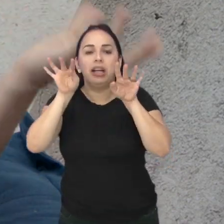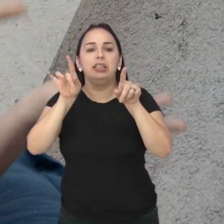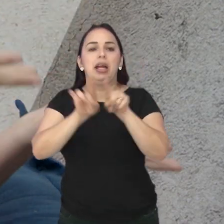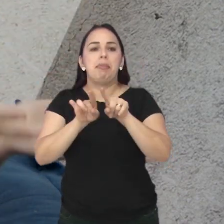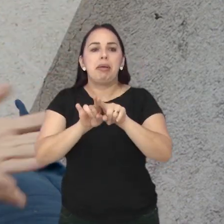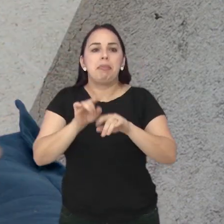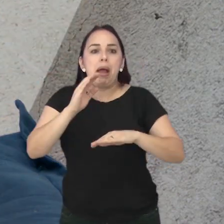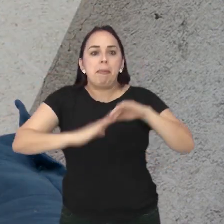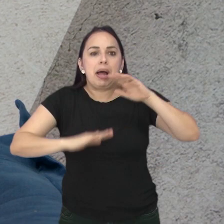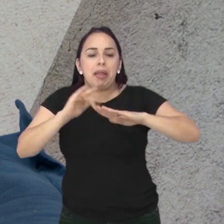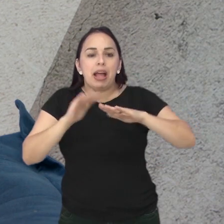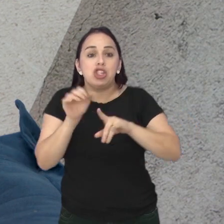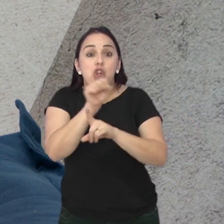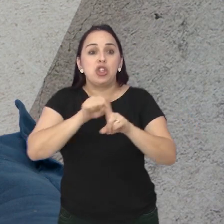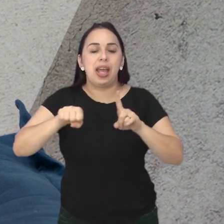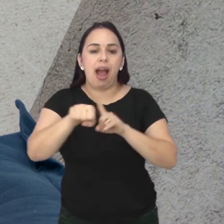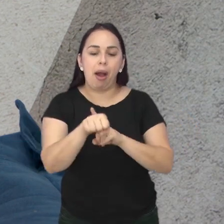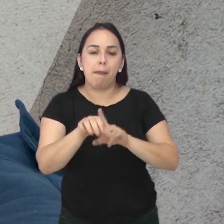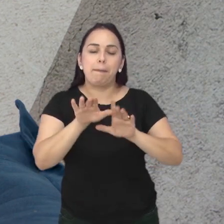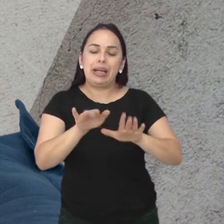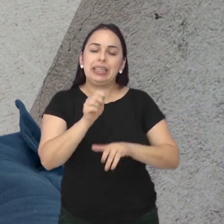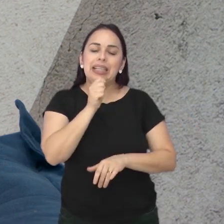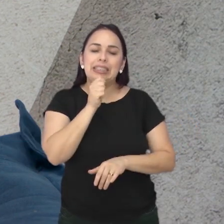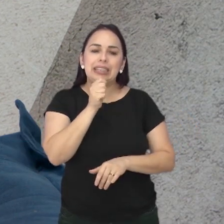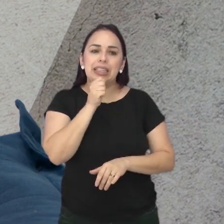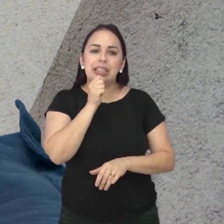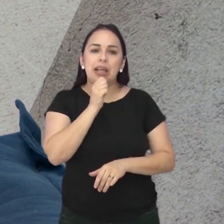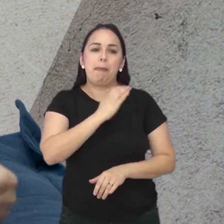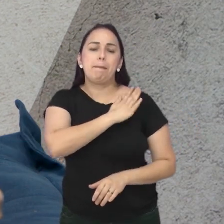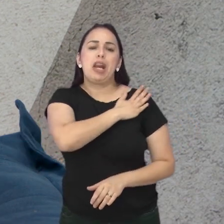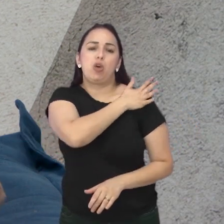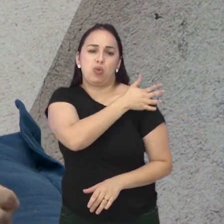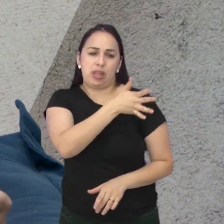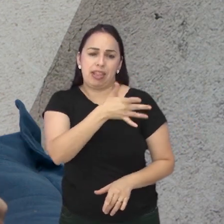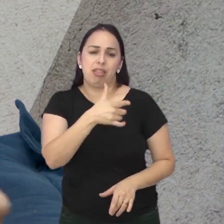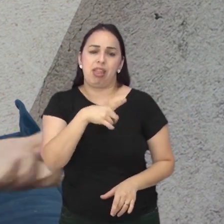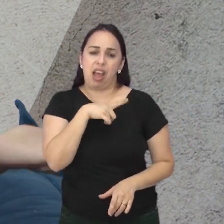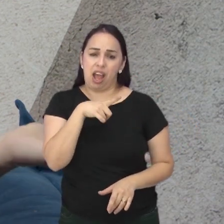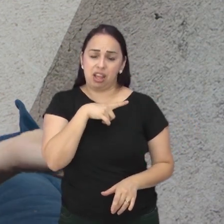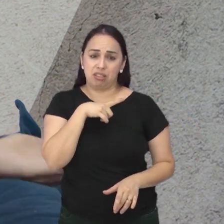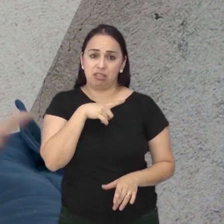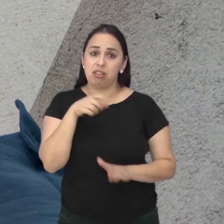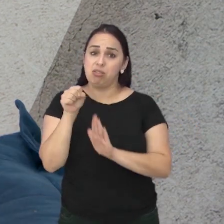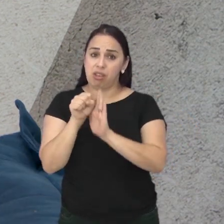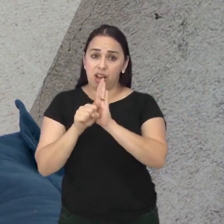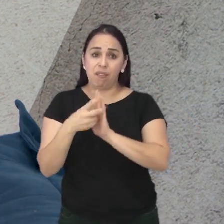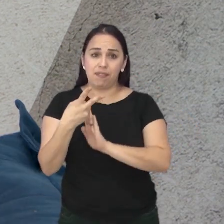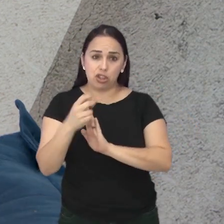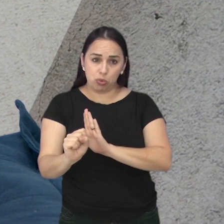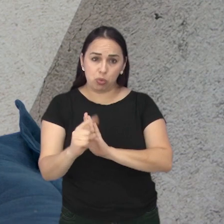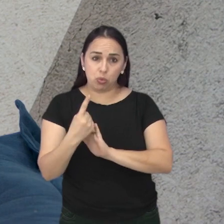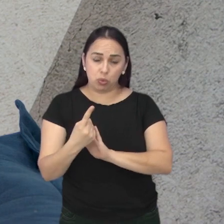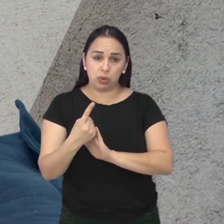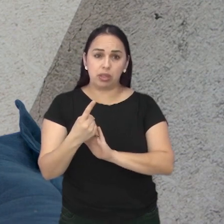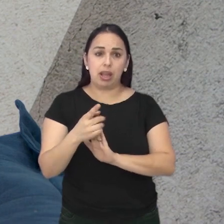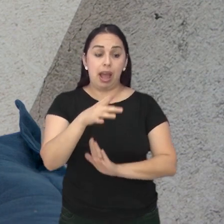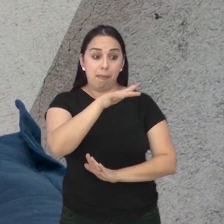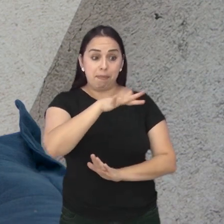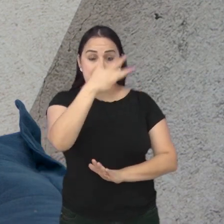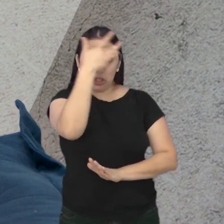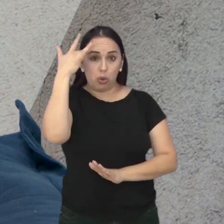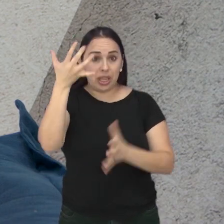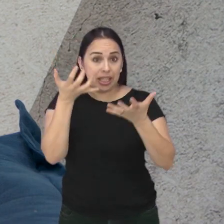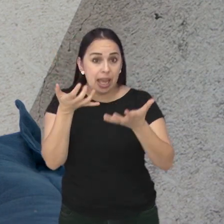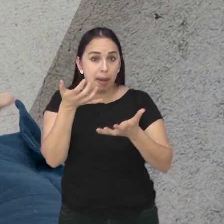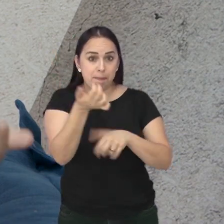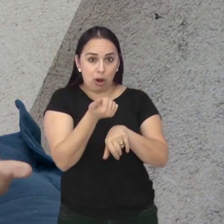habilidades sociais nas crianças, mas ainda existe um preconceito muito grande em pleno século XXI com quem segue o ramo